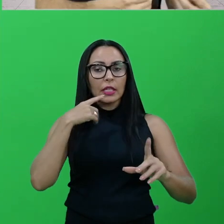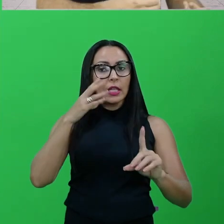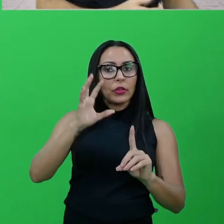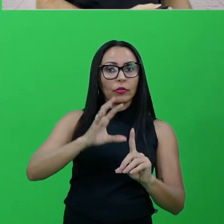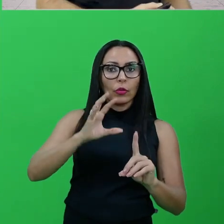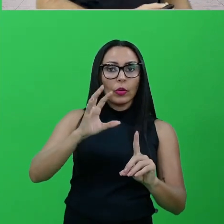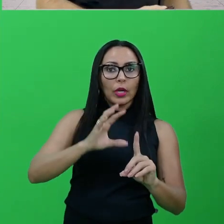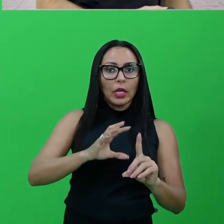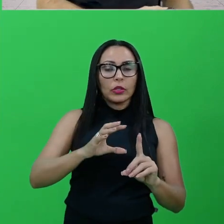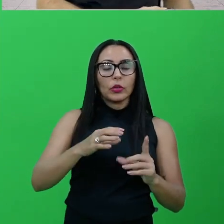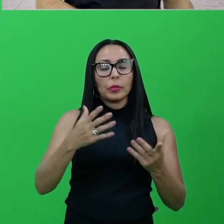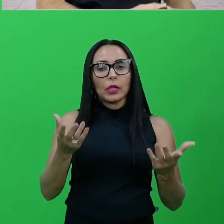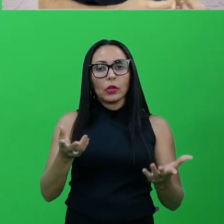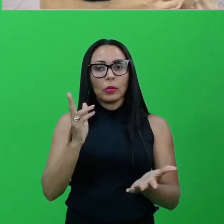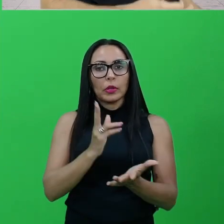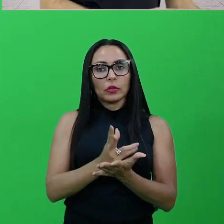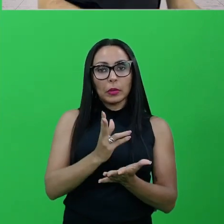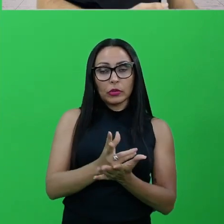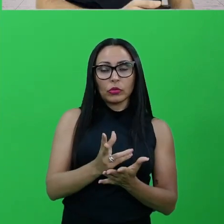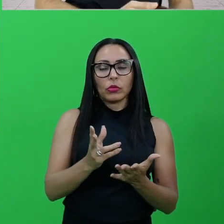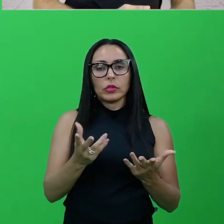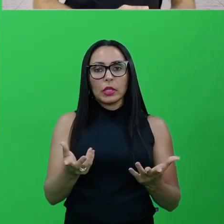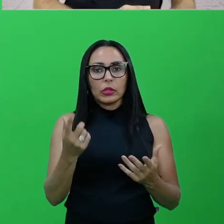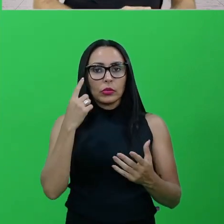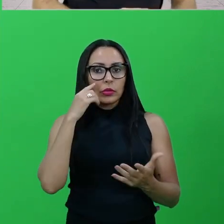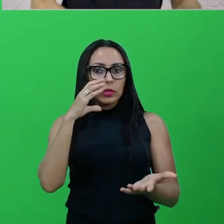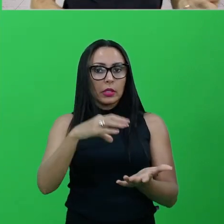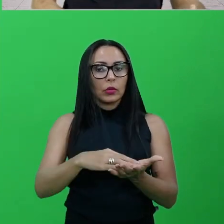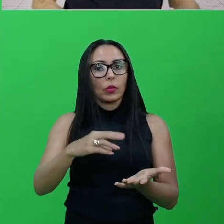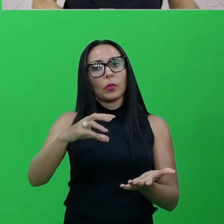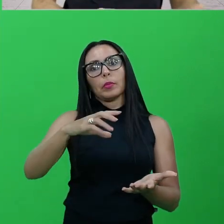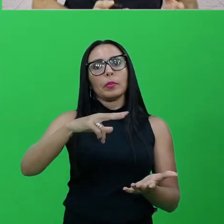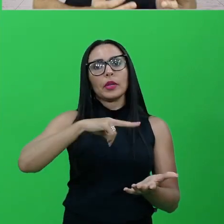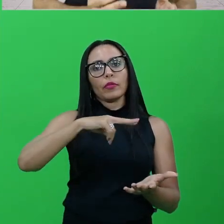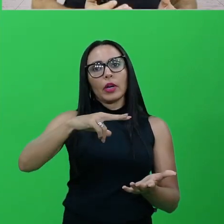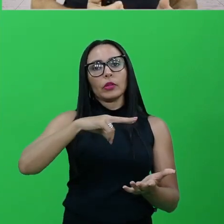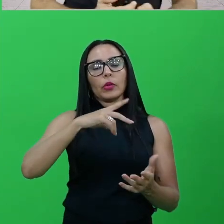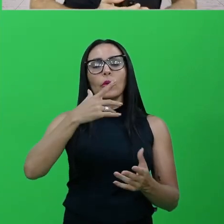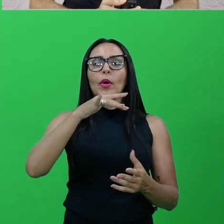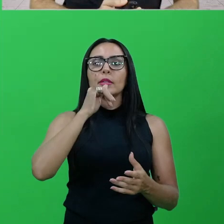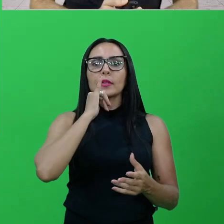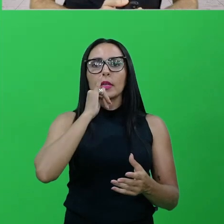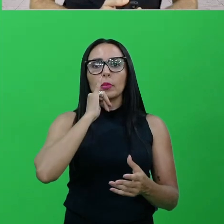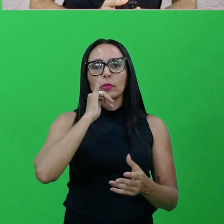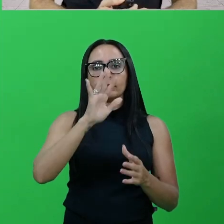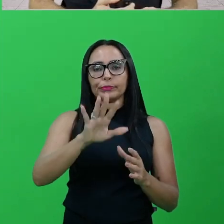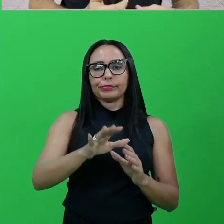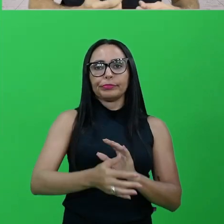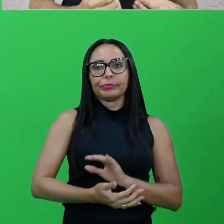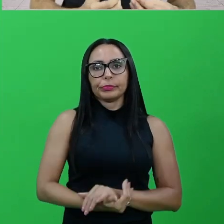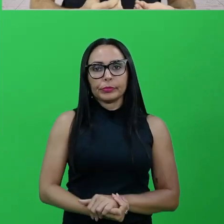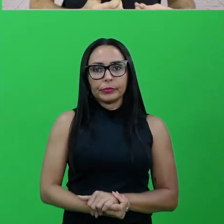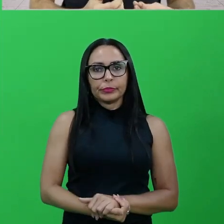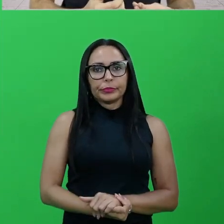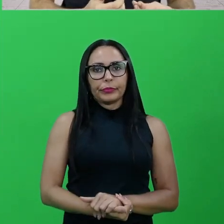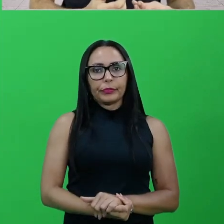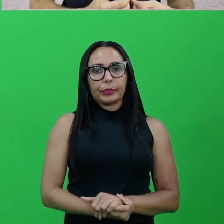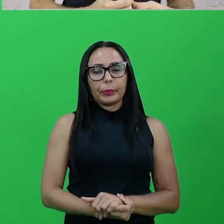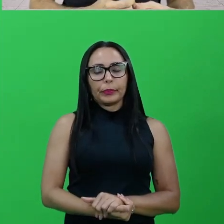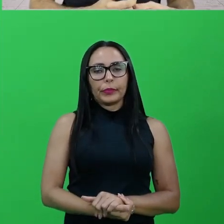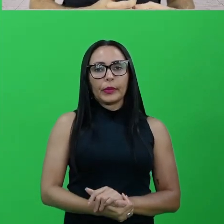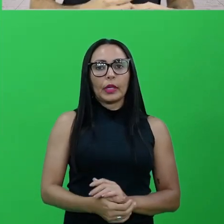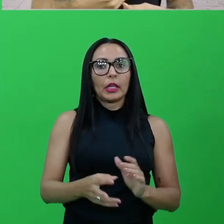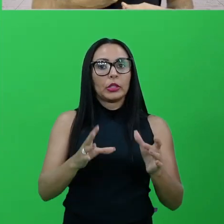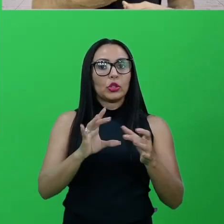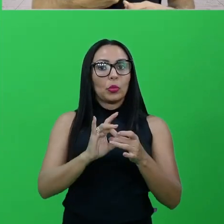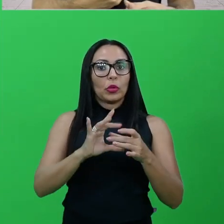exercida até pelos mesmos fatores no setor privado. Então, só para dar um exemplo do que a gente está querendo dizer com isso, a disponibilidade